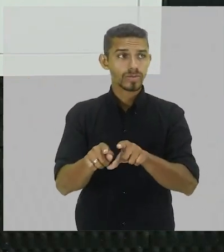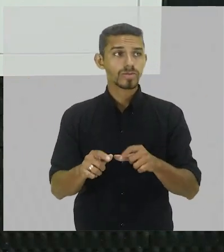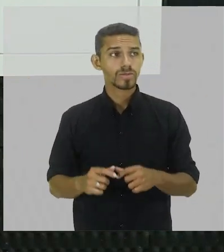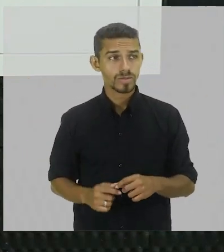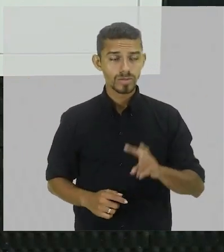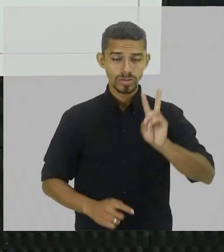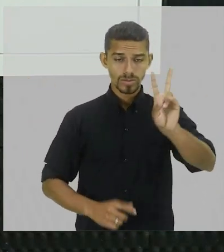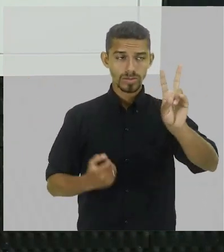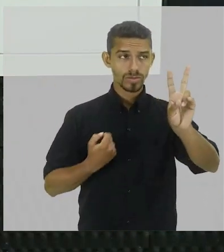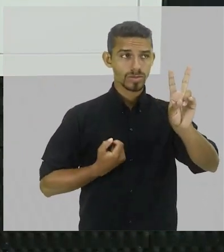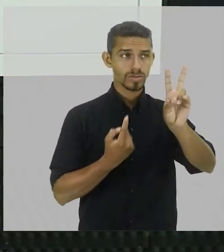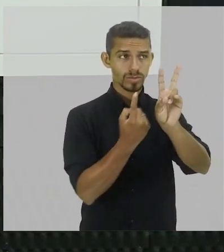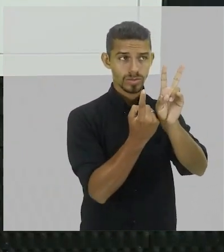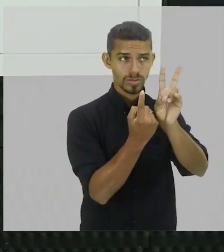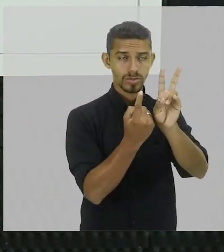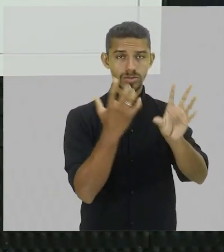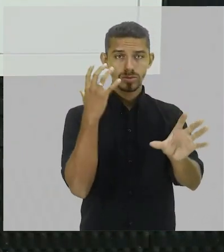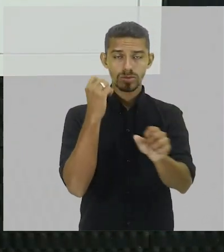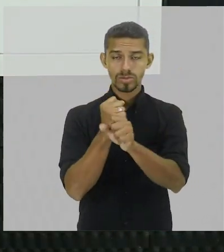multiplicado pela altura.